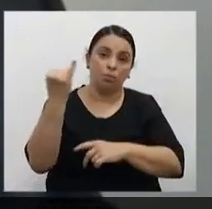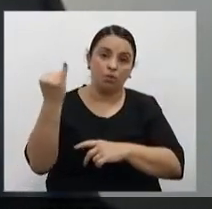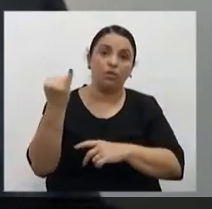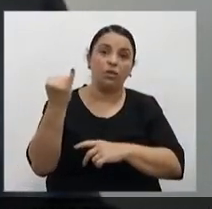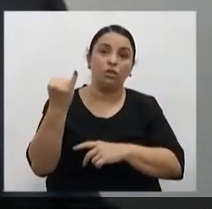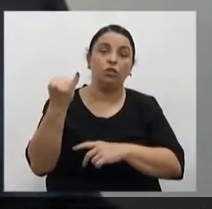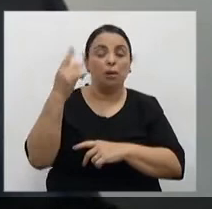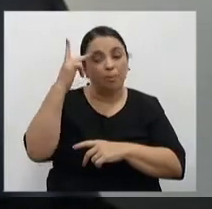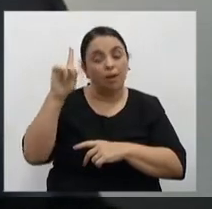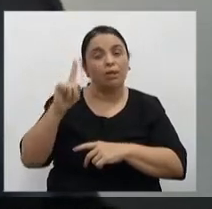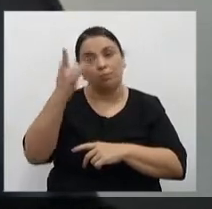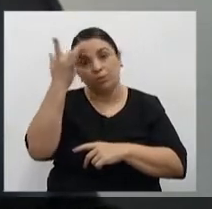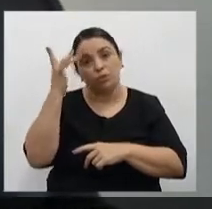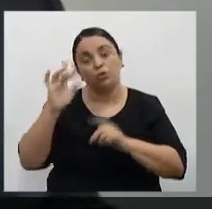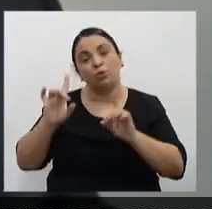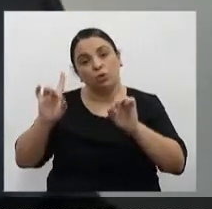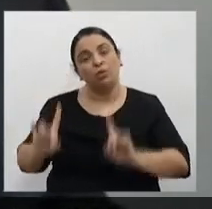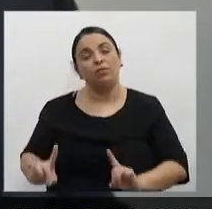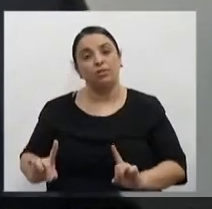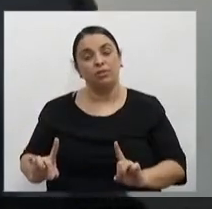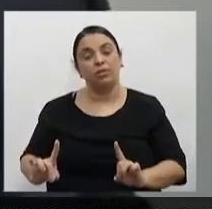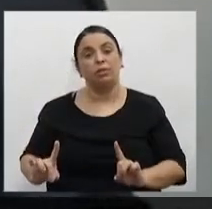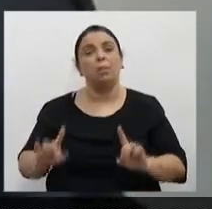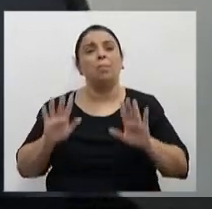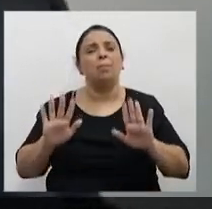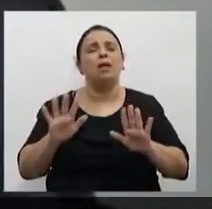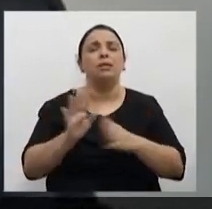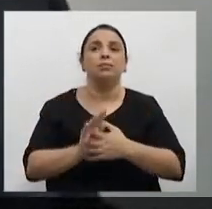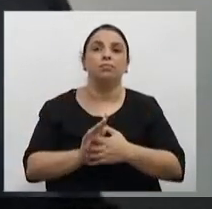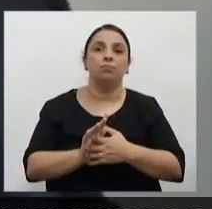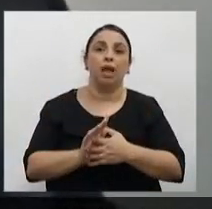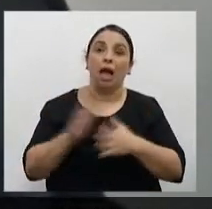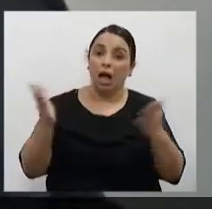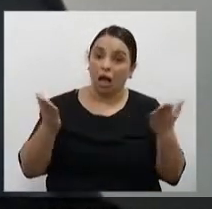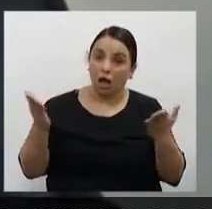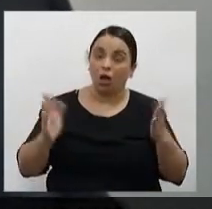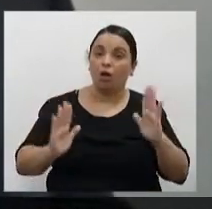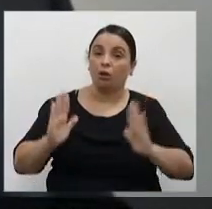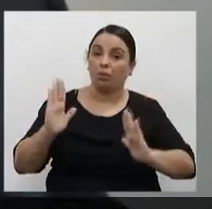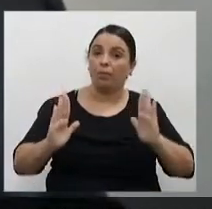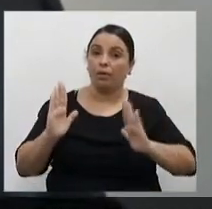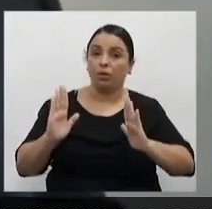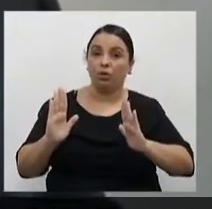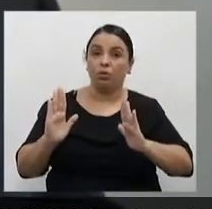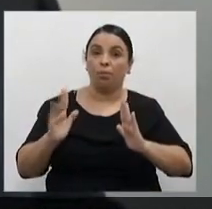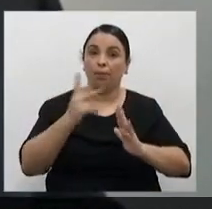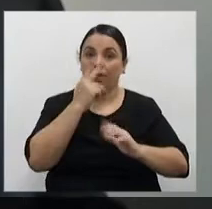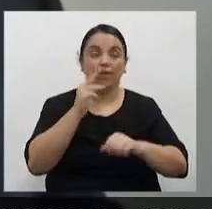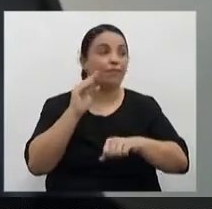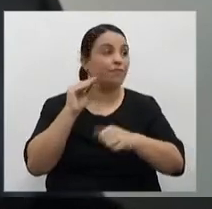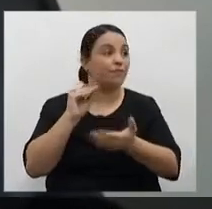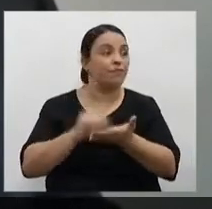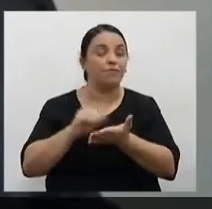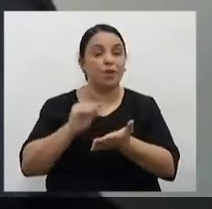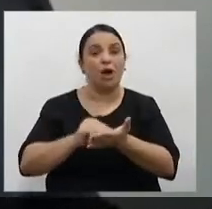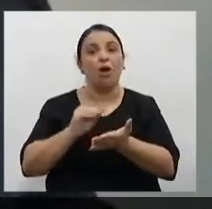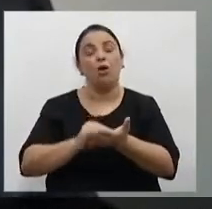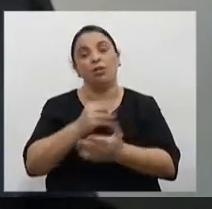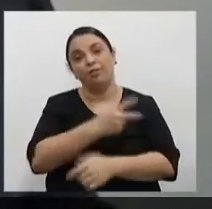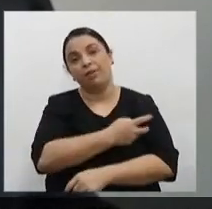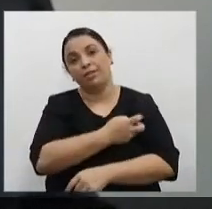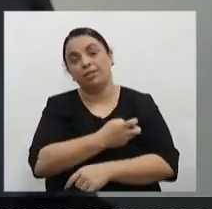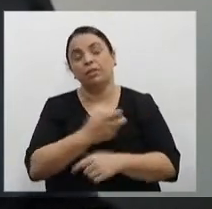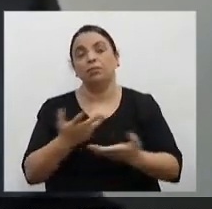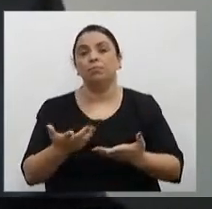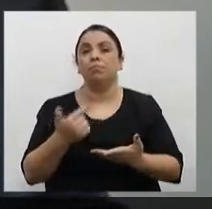com deficiência. Mas, como estamos nesse período e não temos vacinas, eu